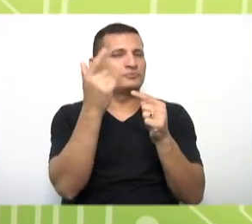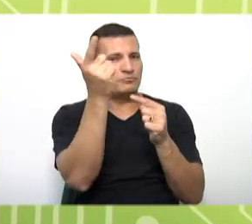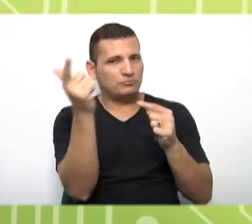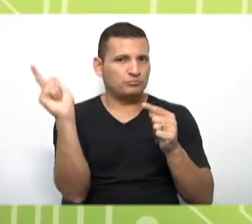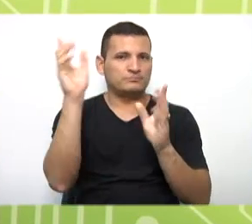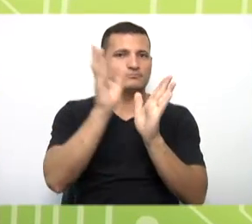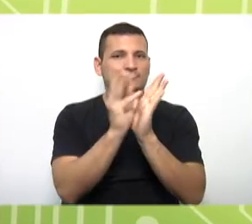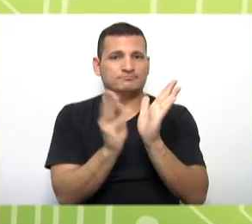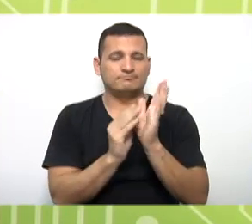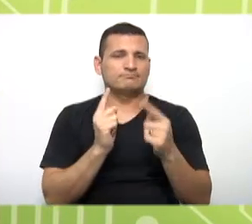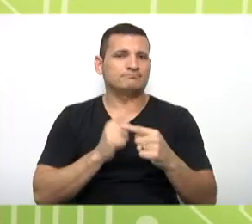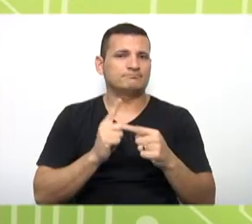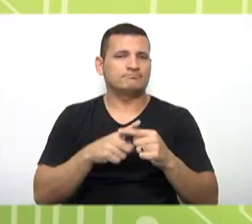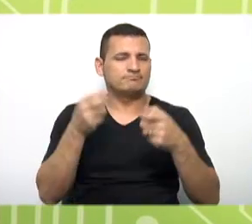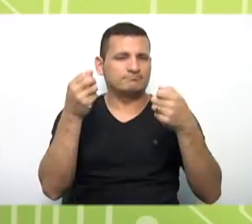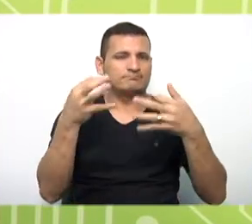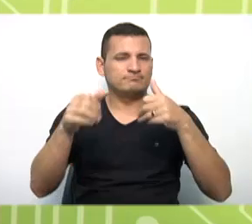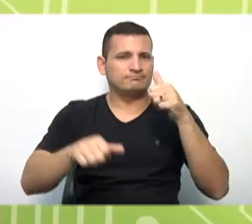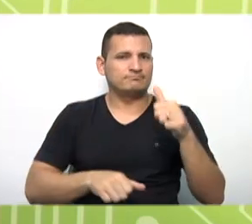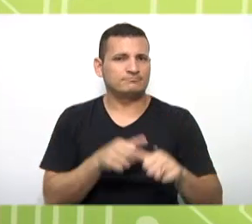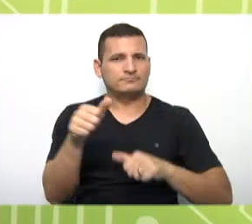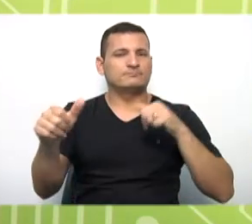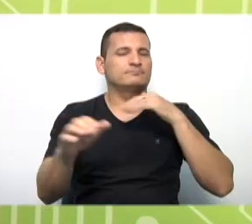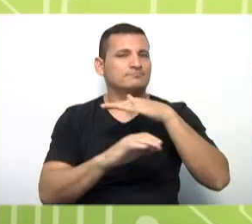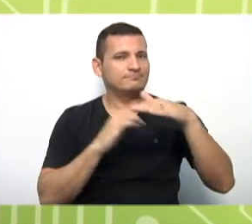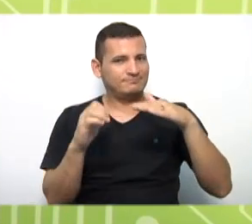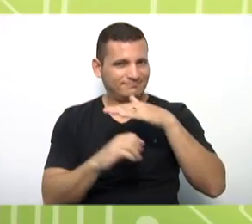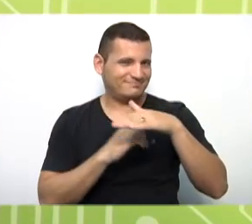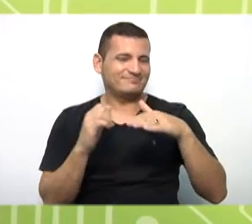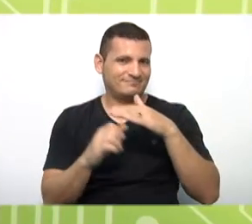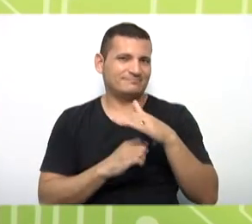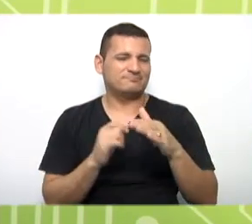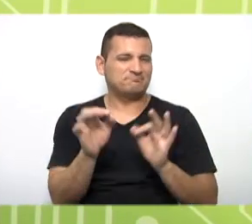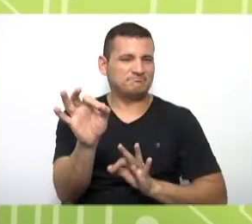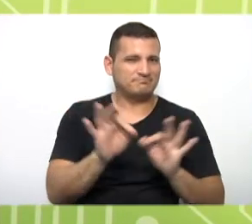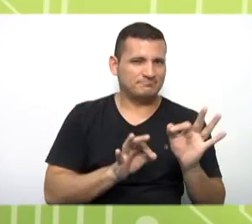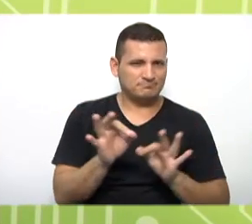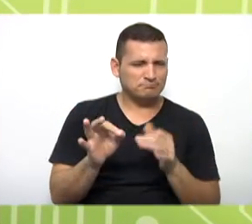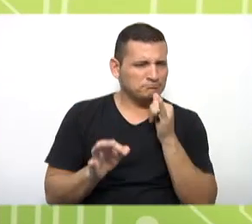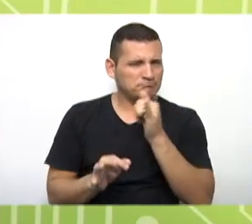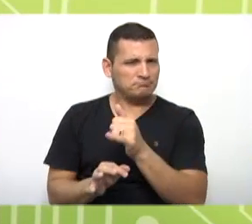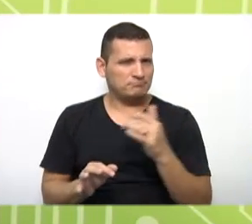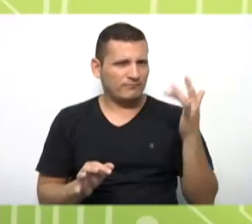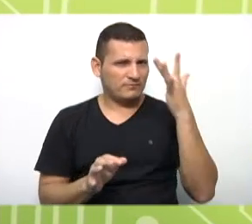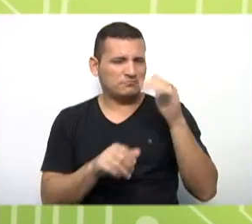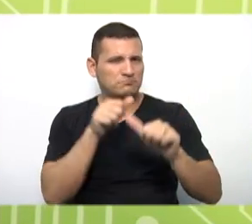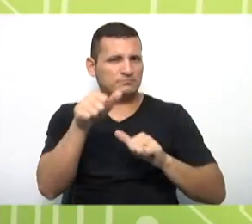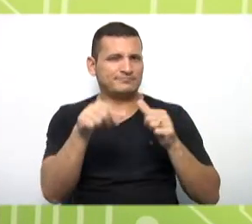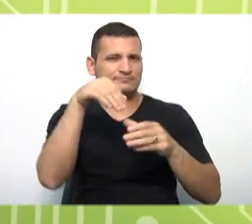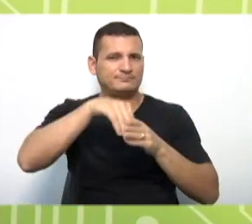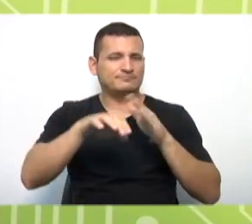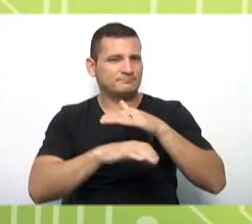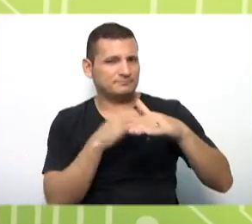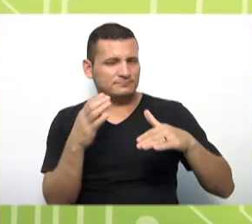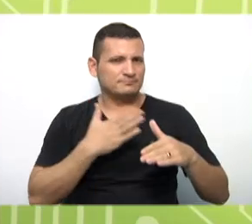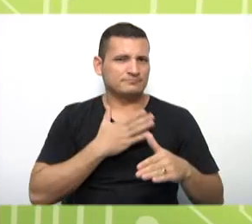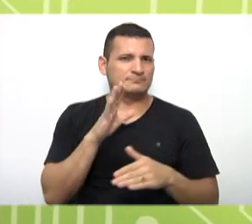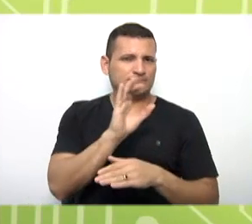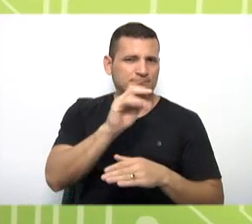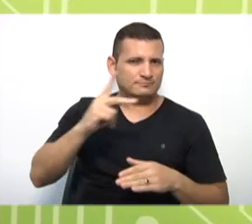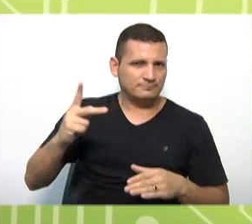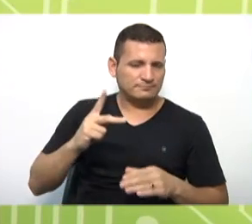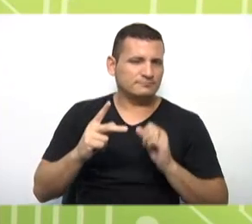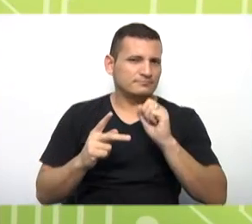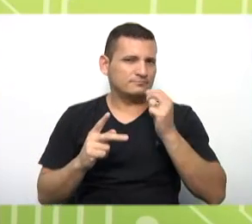mudança organizacional. Será que é fácil a gente introduzir uma mudança na empresa, na minha cooperativa,